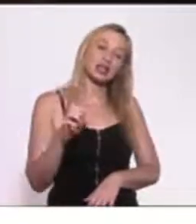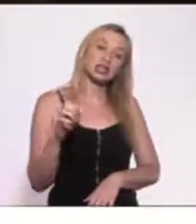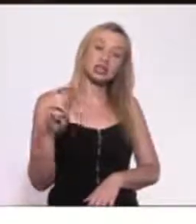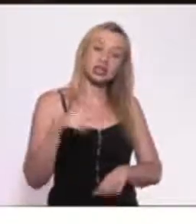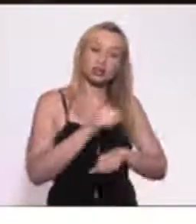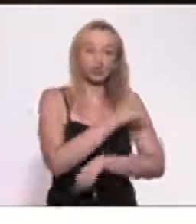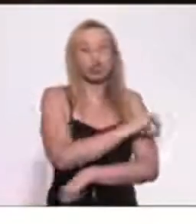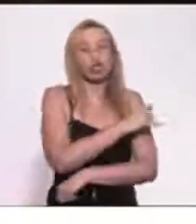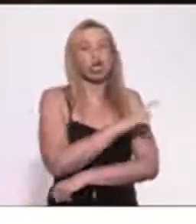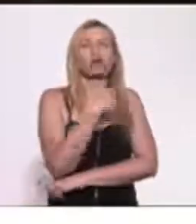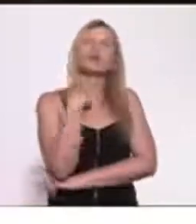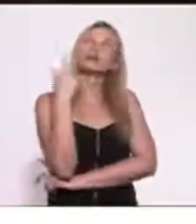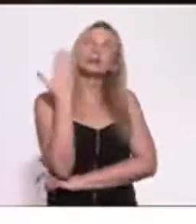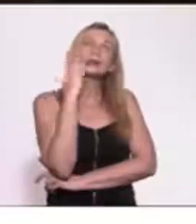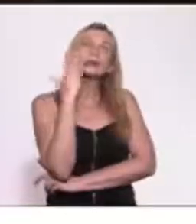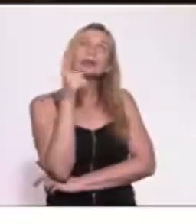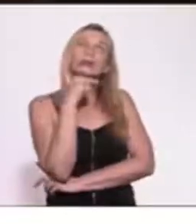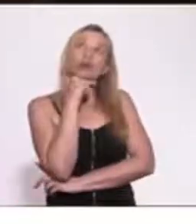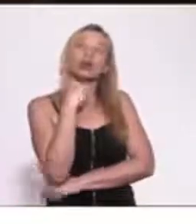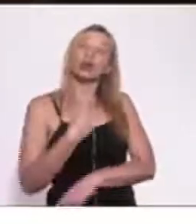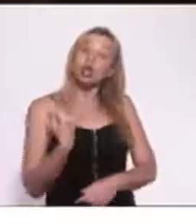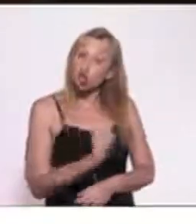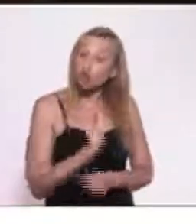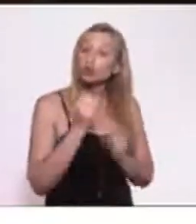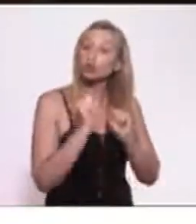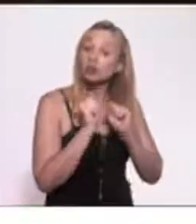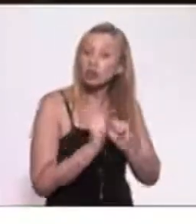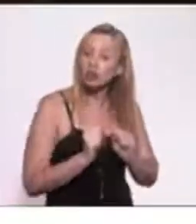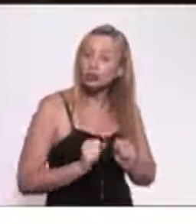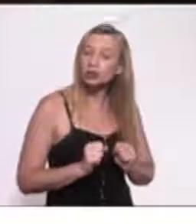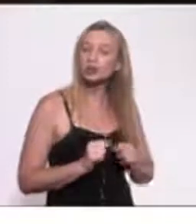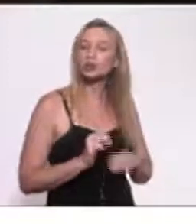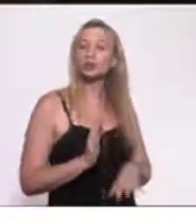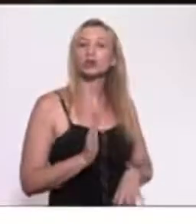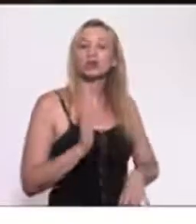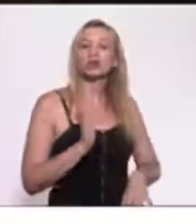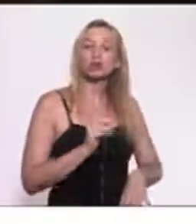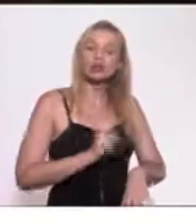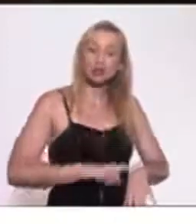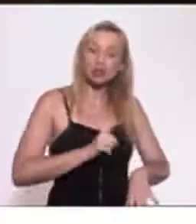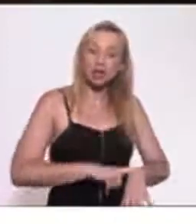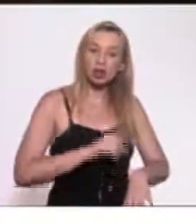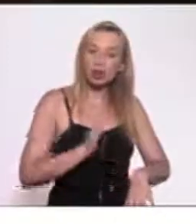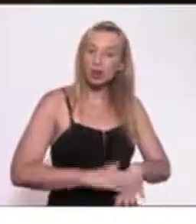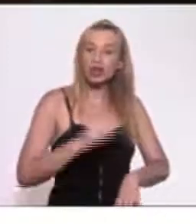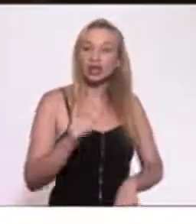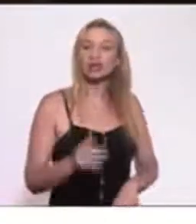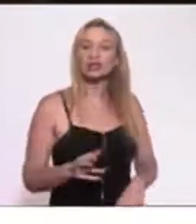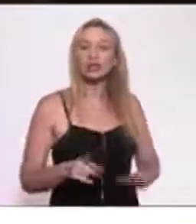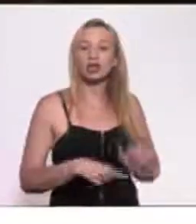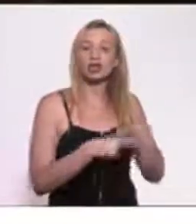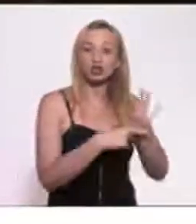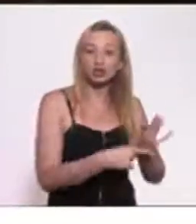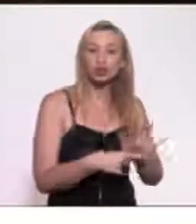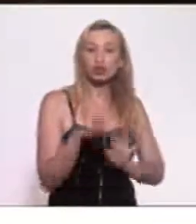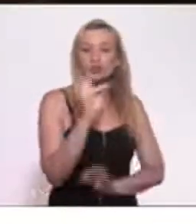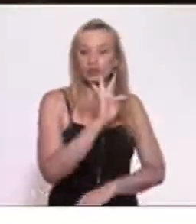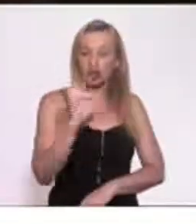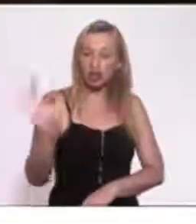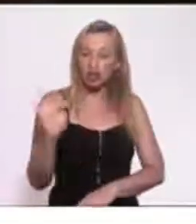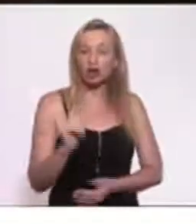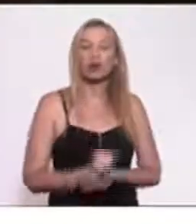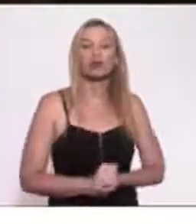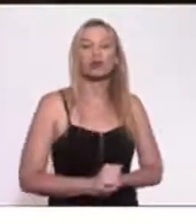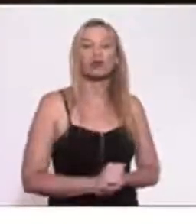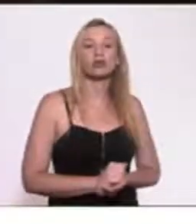tinha o entendimento de que para que nós pudéssemos prorrogar o regime de recuperação fiscal, um pré-requisito